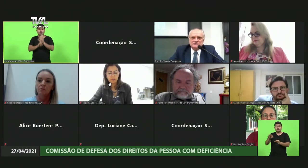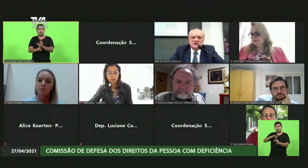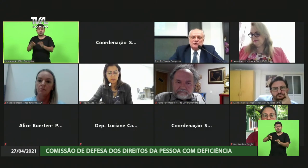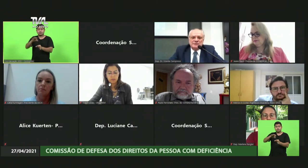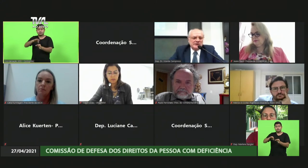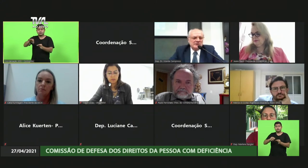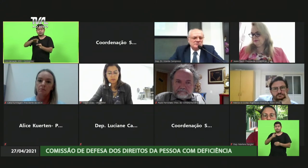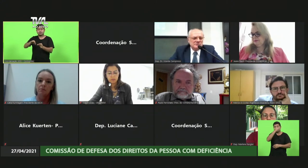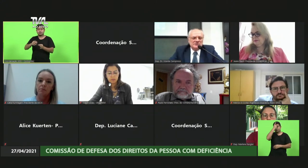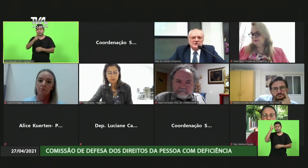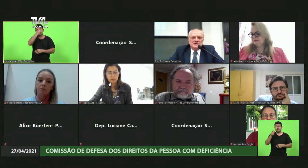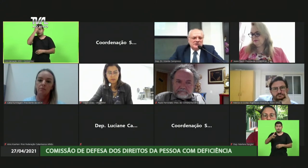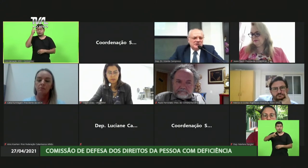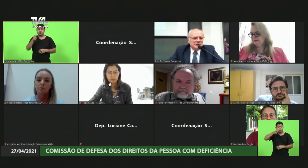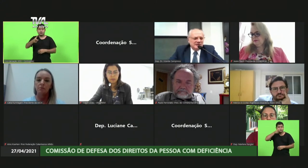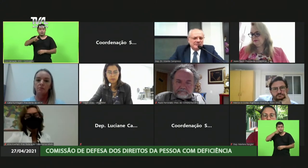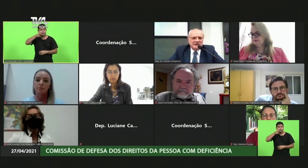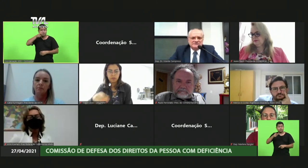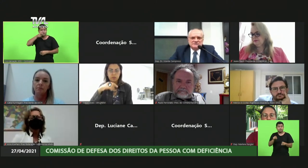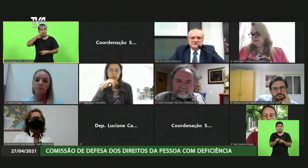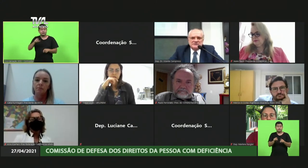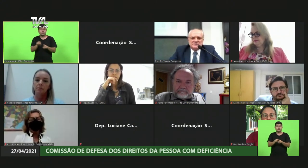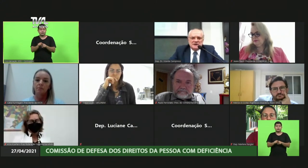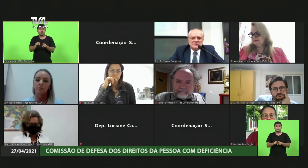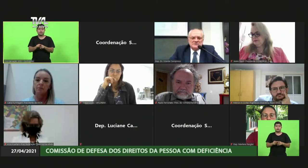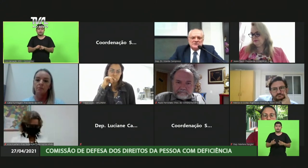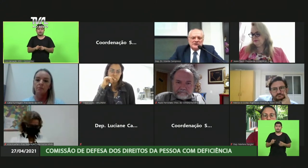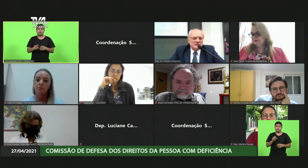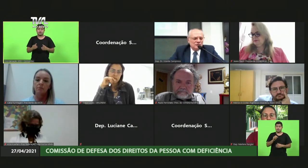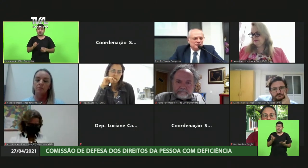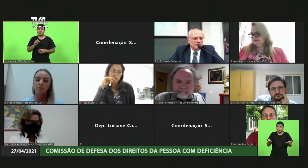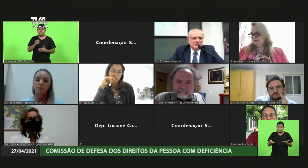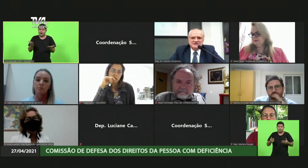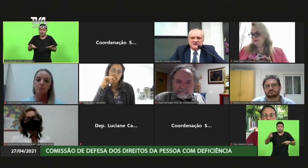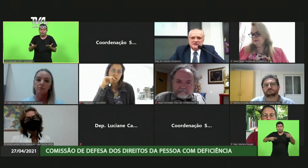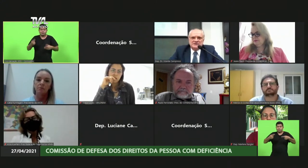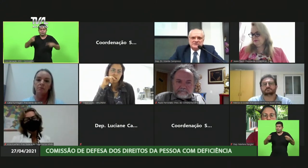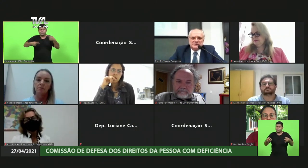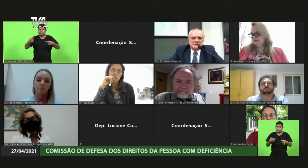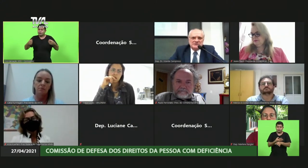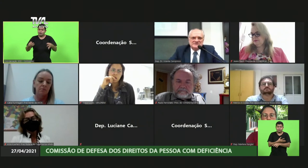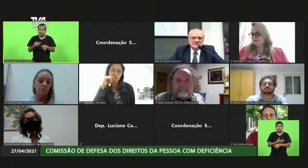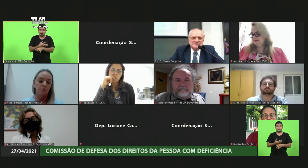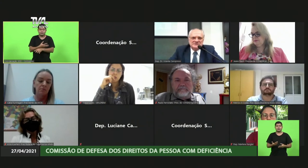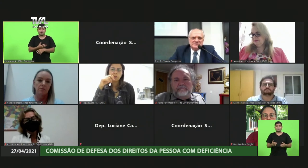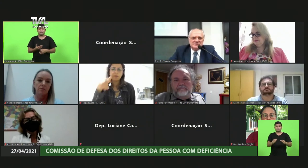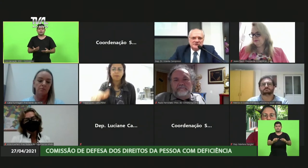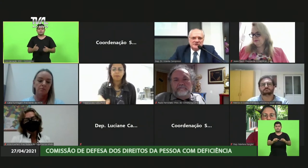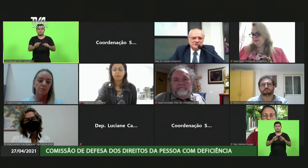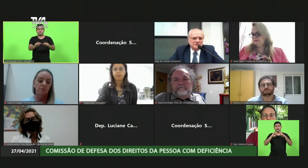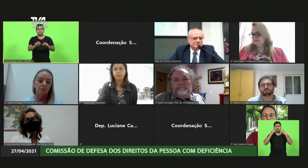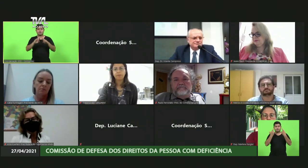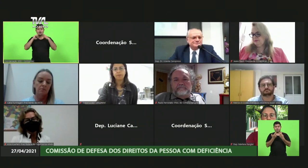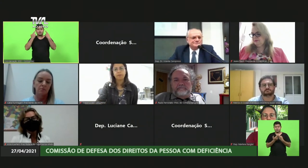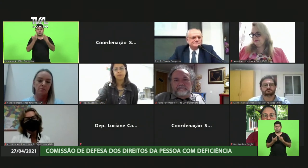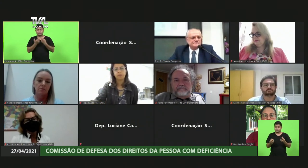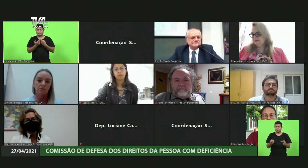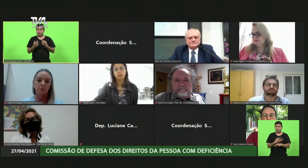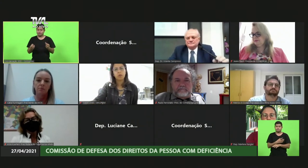que nos acompanharam, e nada mais havendo a tratar, dou por encerrada a presente reunião.